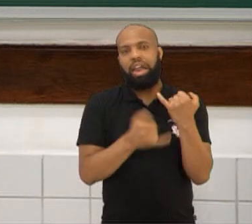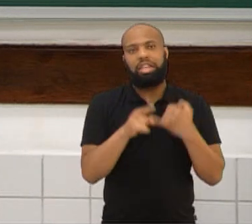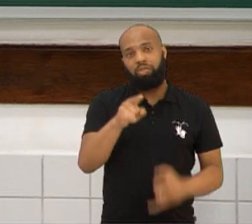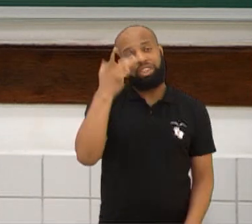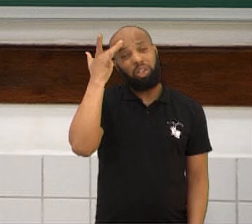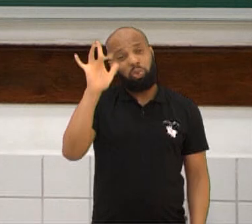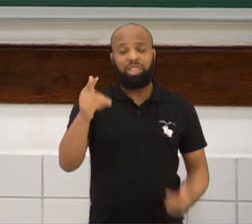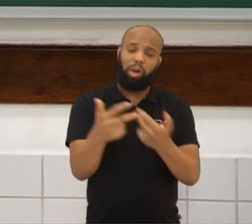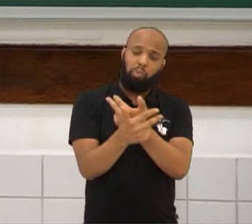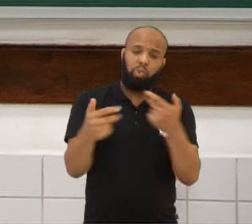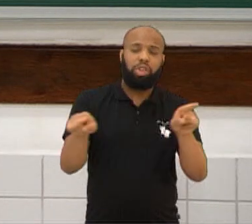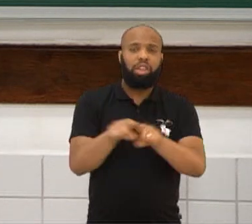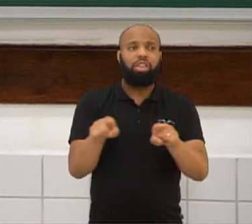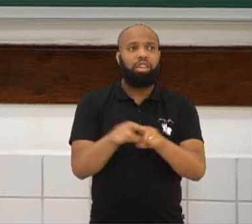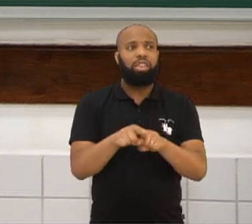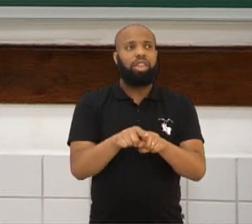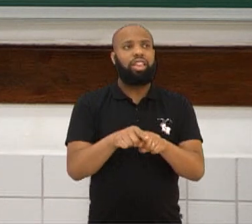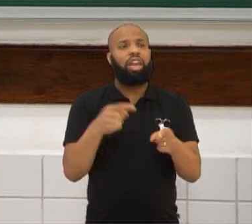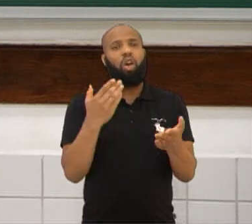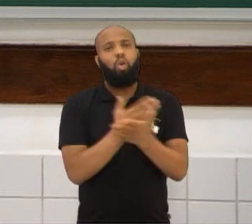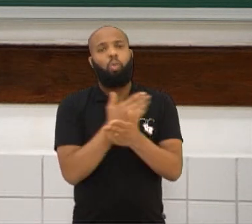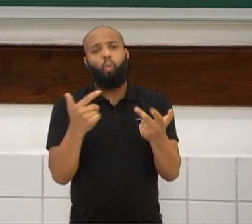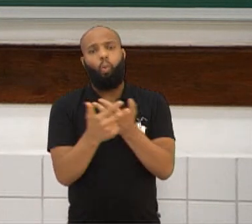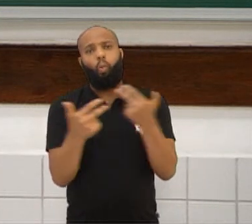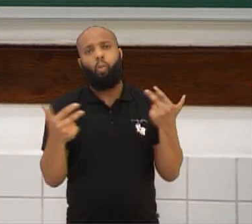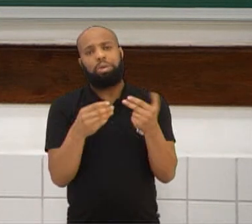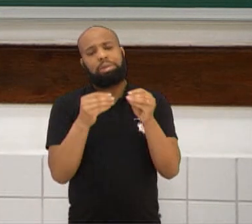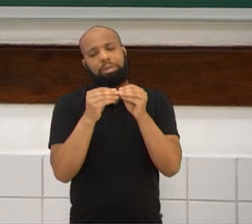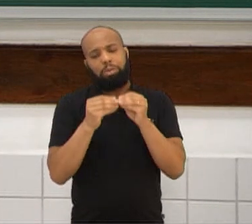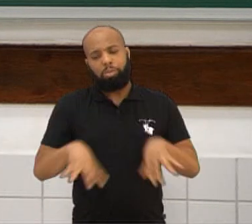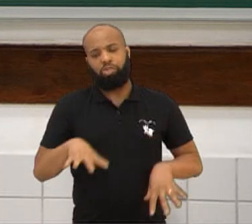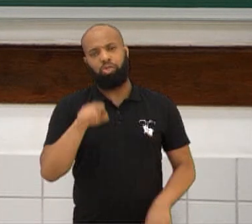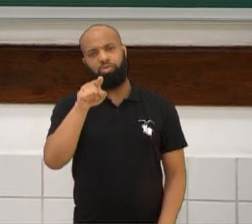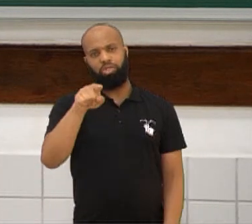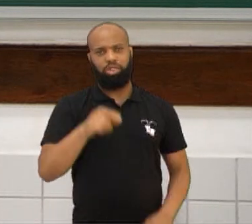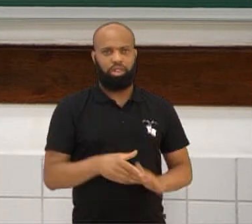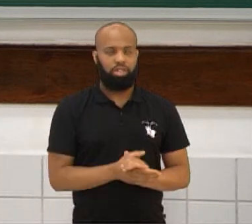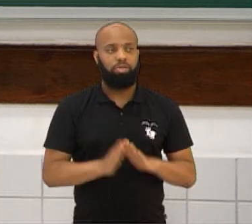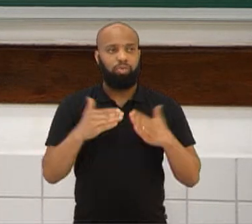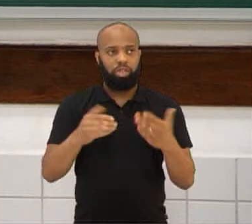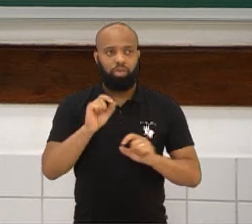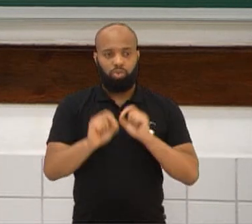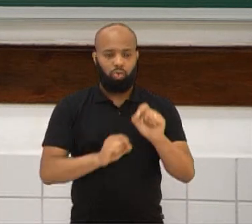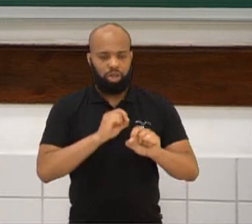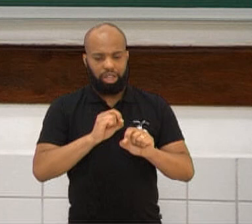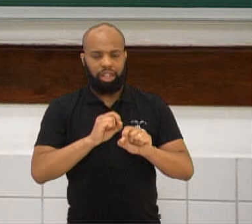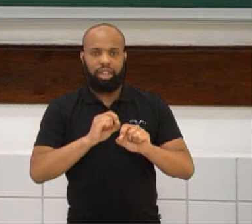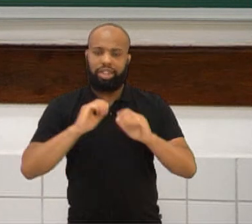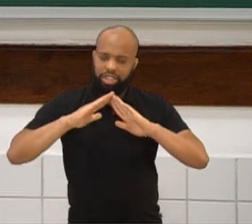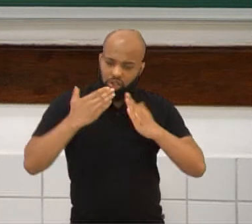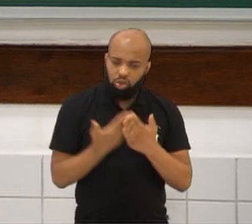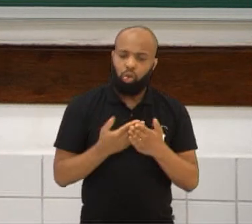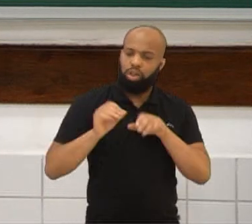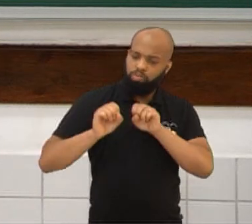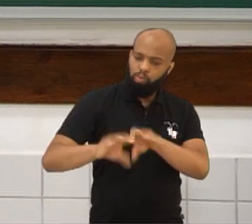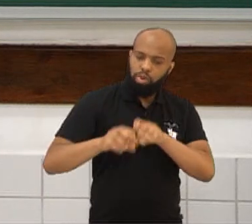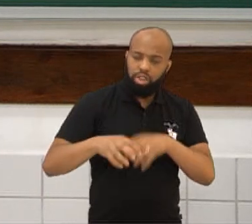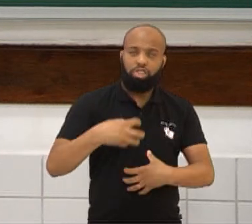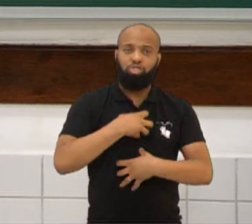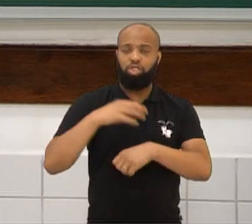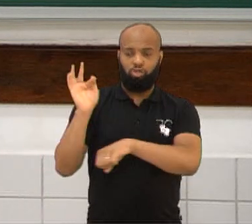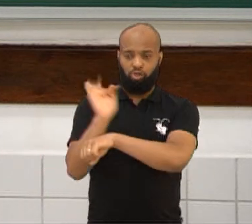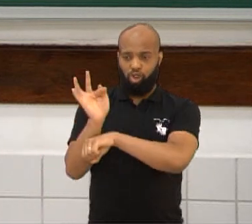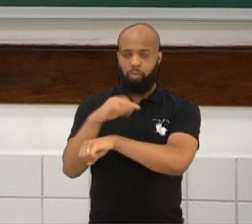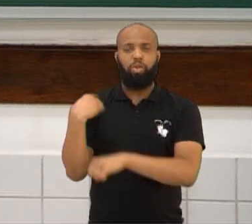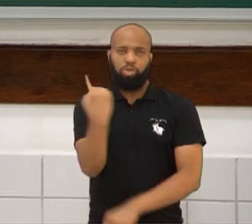conhecimento, pode depor contra você. Ok, pessoal? Então, o trabalho da escola é ensinar a vocês a norma culta, e é